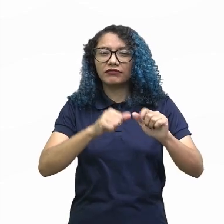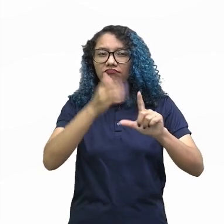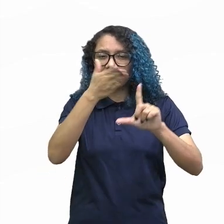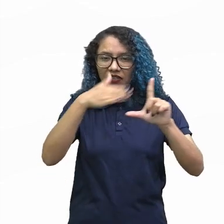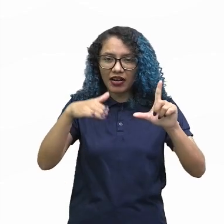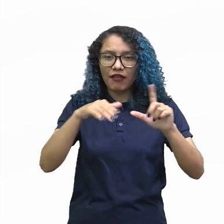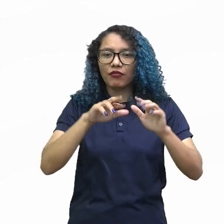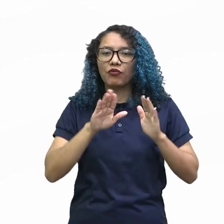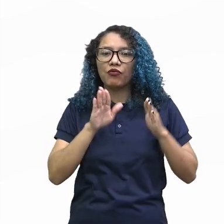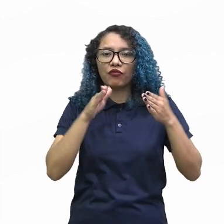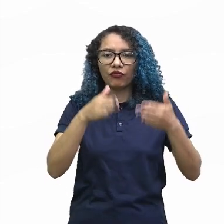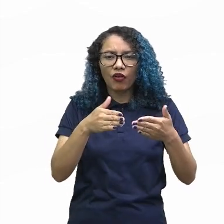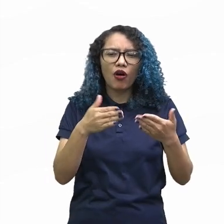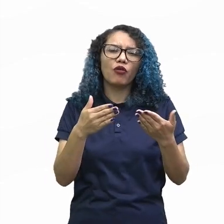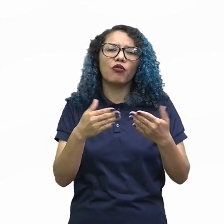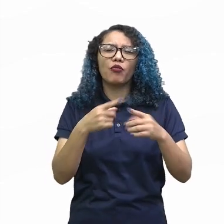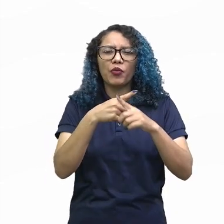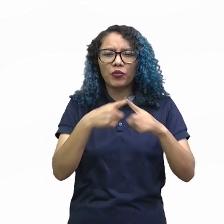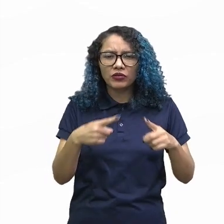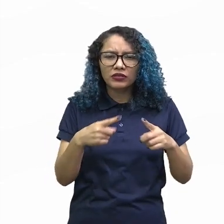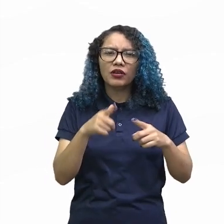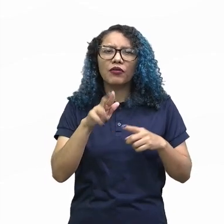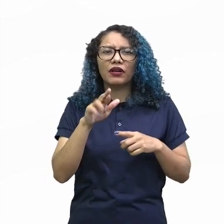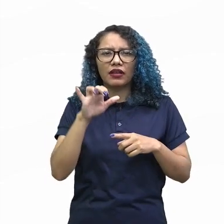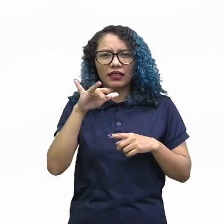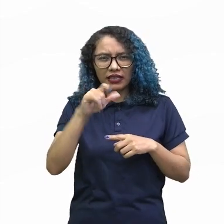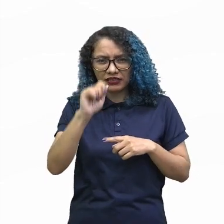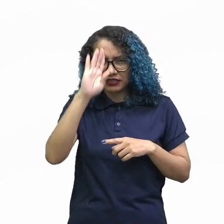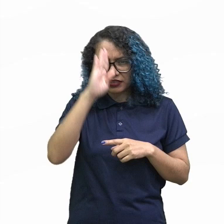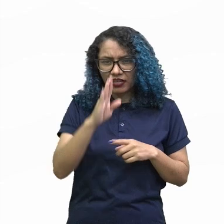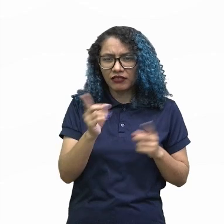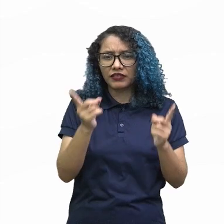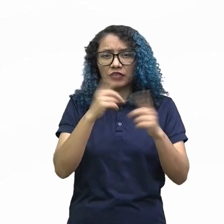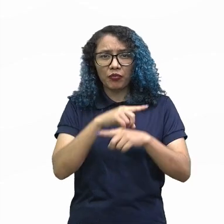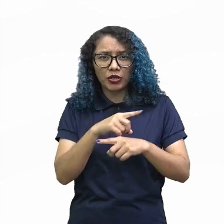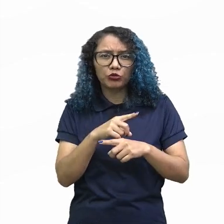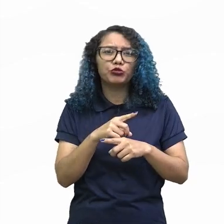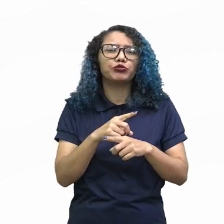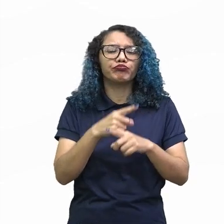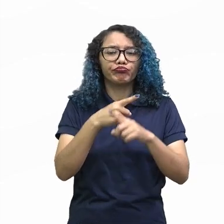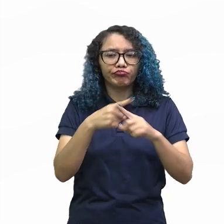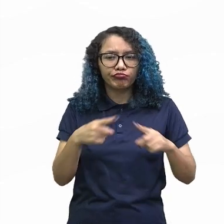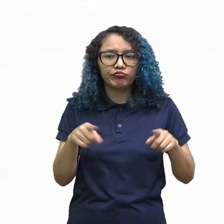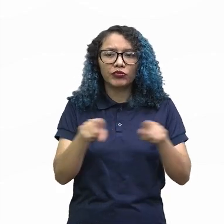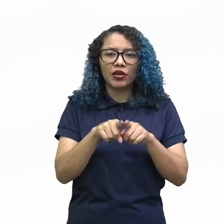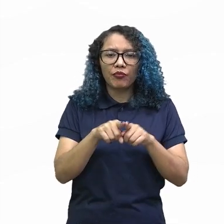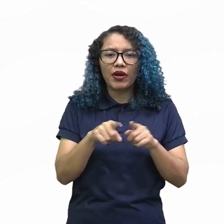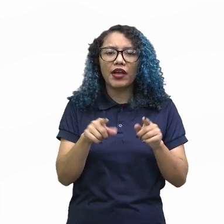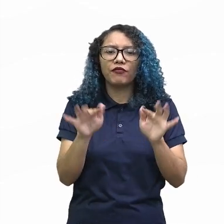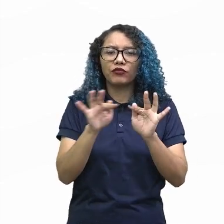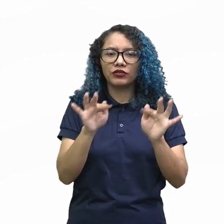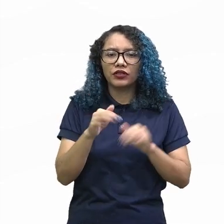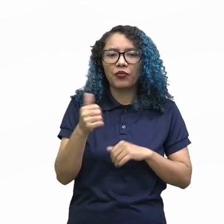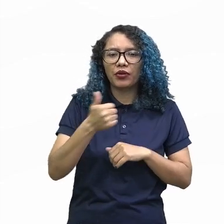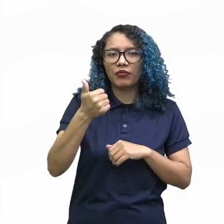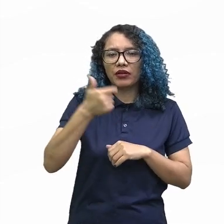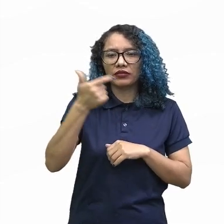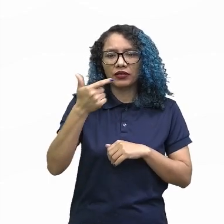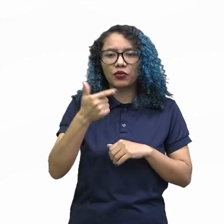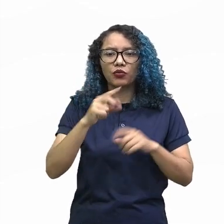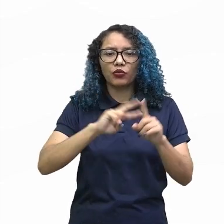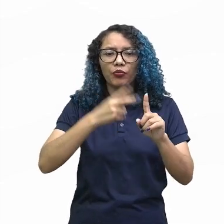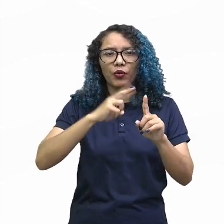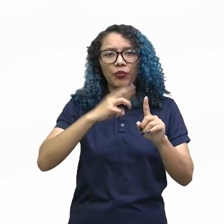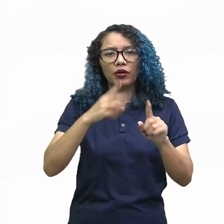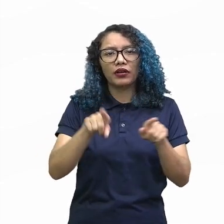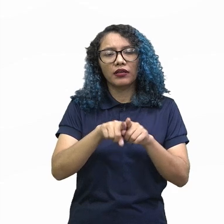envolvendo proporção, grandezas diretamente e inversamente proporcionais, função do primeiro grau, função do segundo grau, função